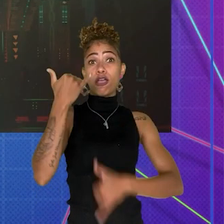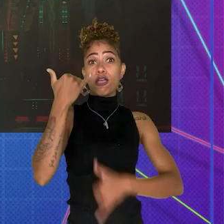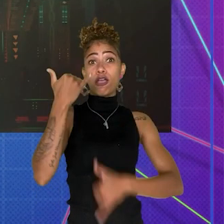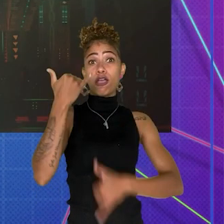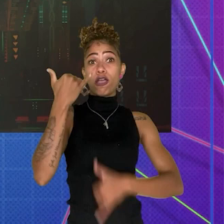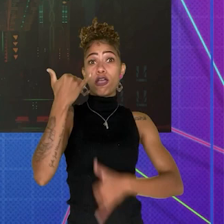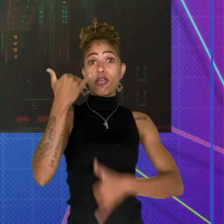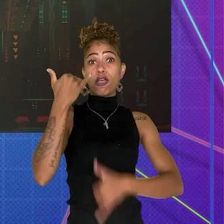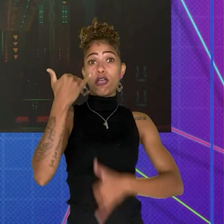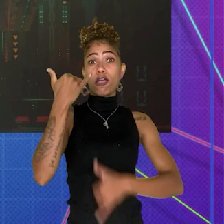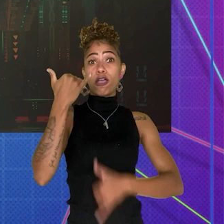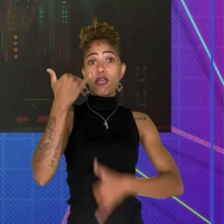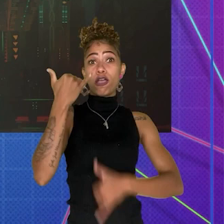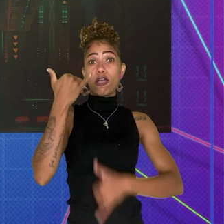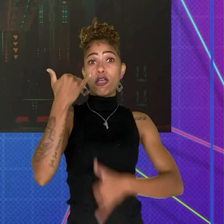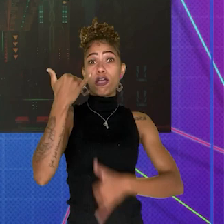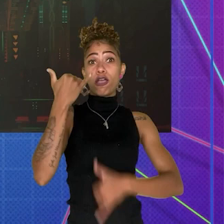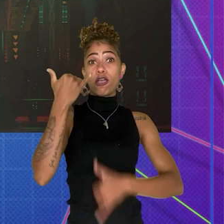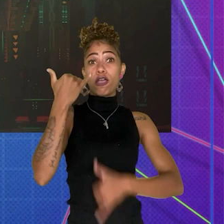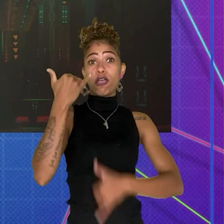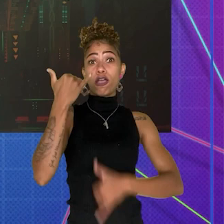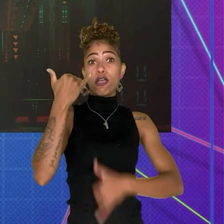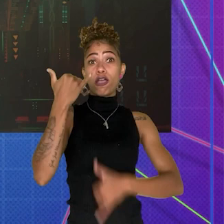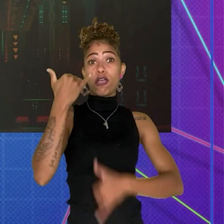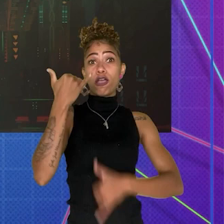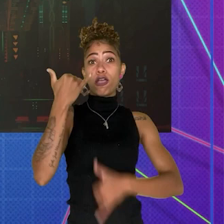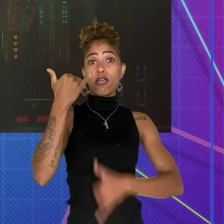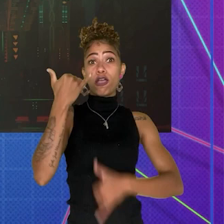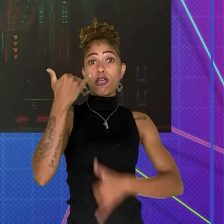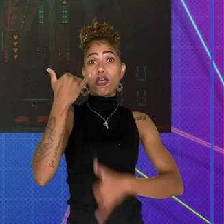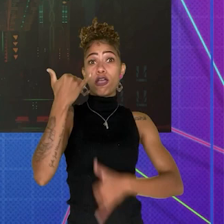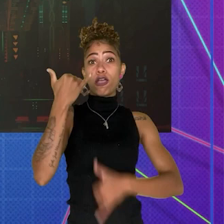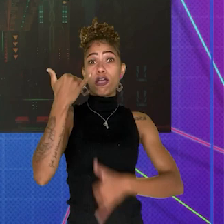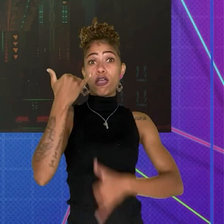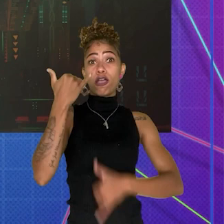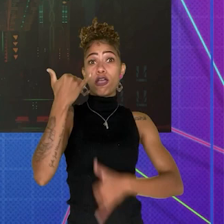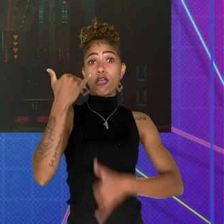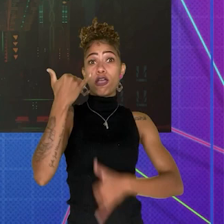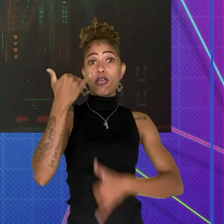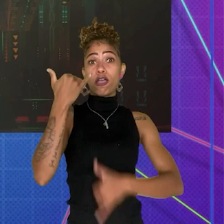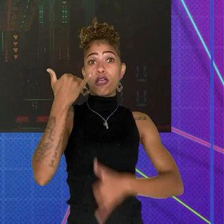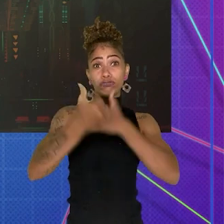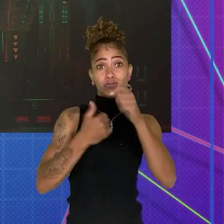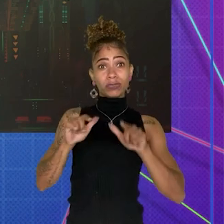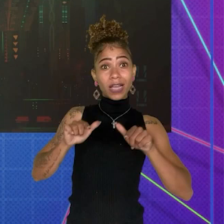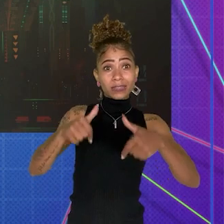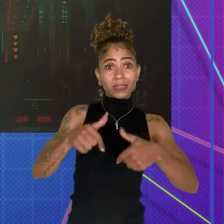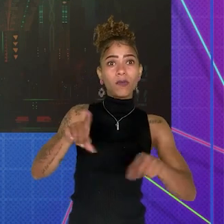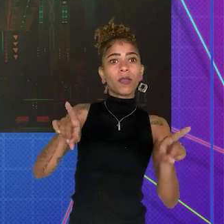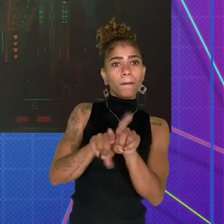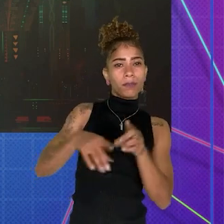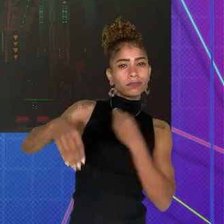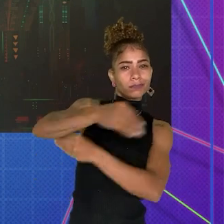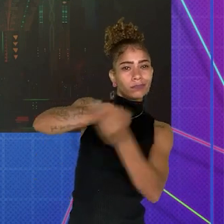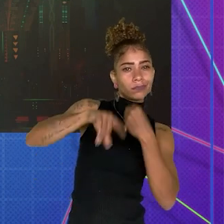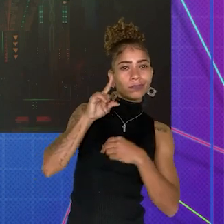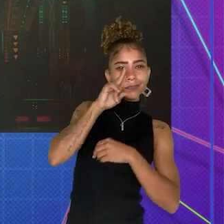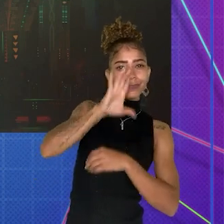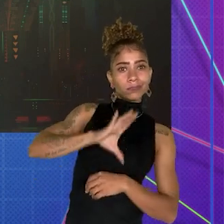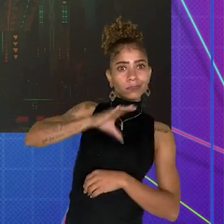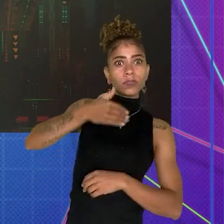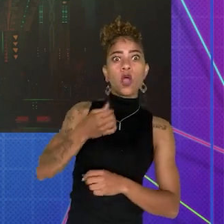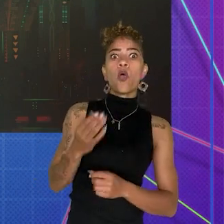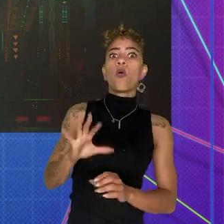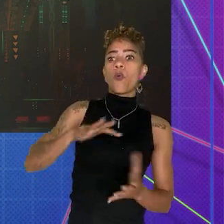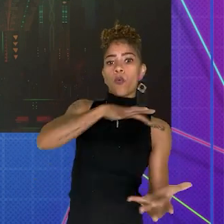jogo. Ela tem cabelos relativamente curtos, bem vermelhos. Ela segura o que parece ser um grande chip eletrônico. Um jogo de ação e aventura que se passa